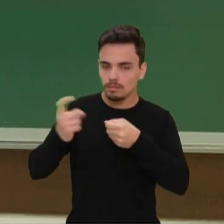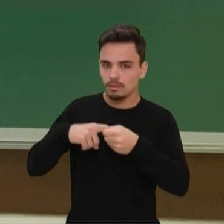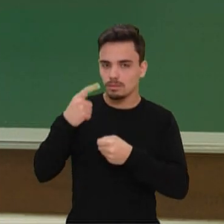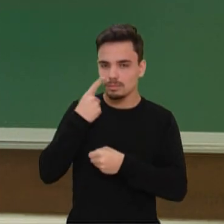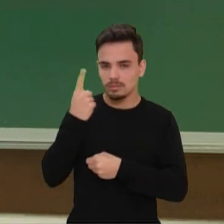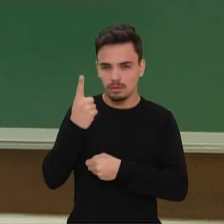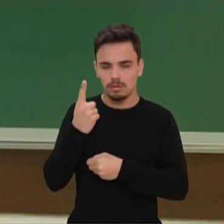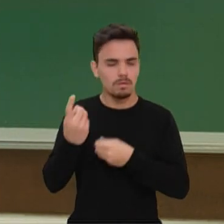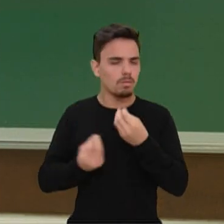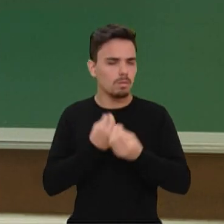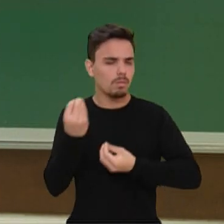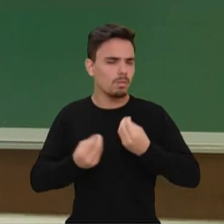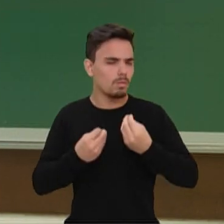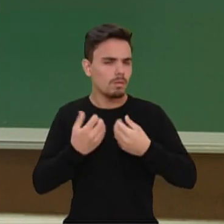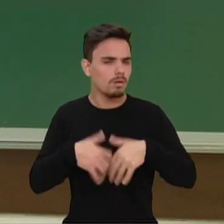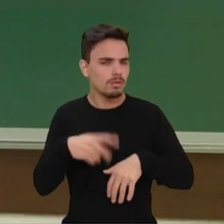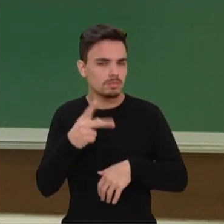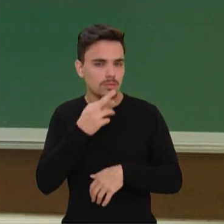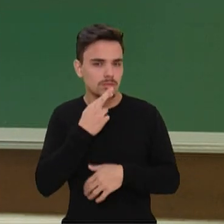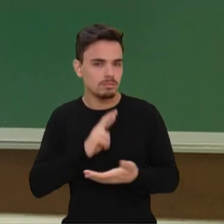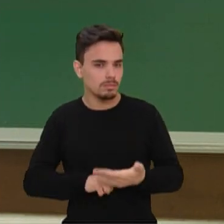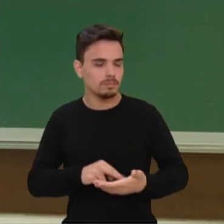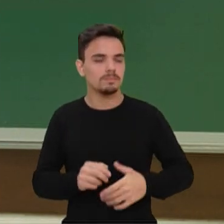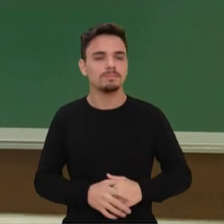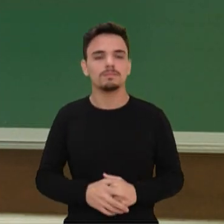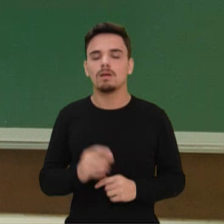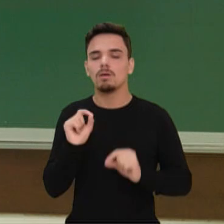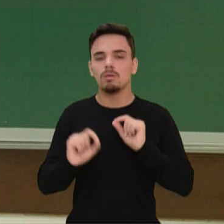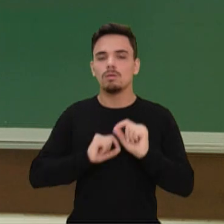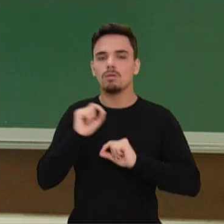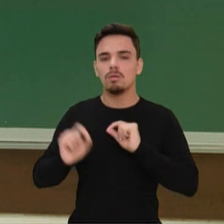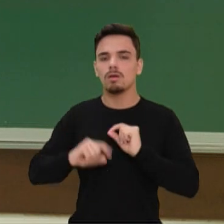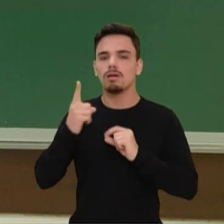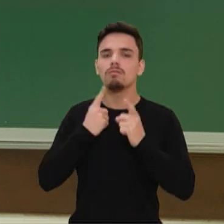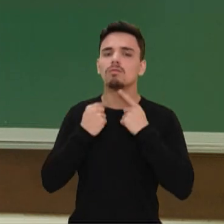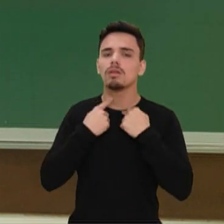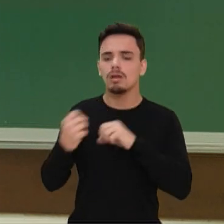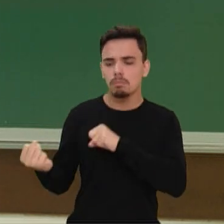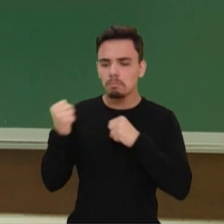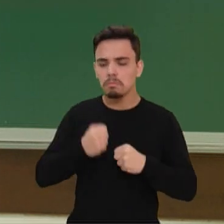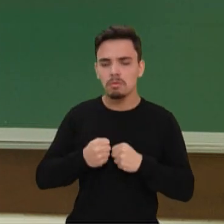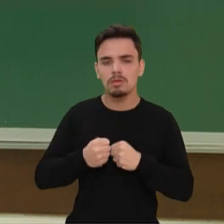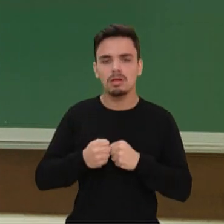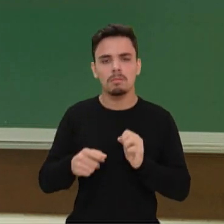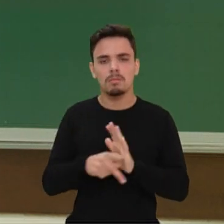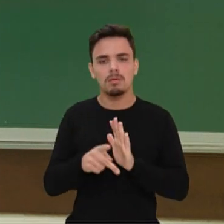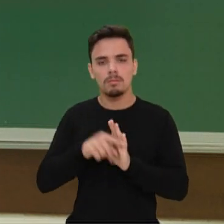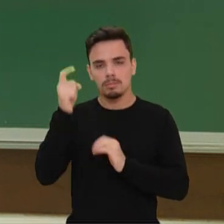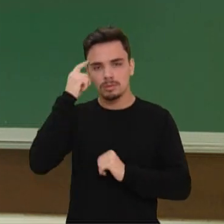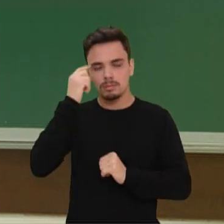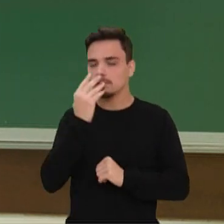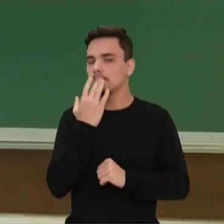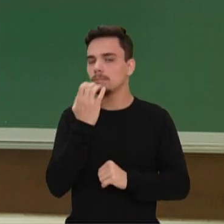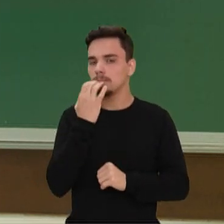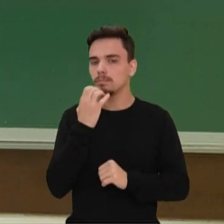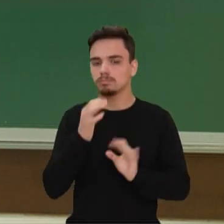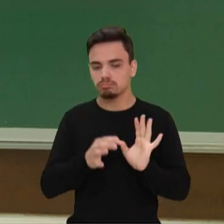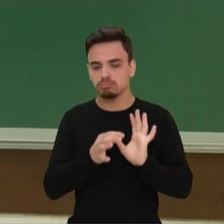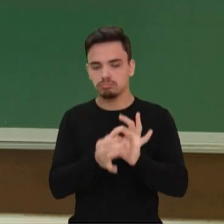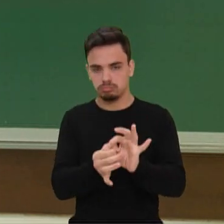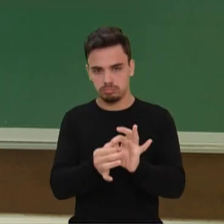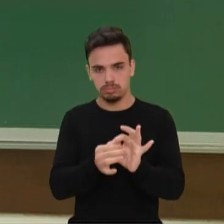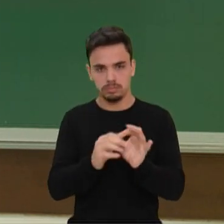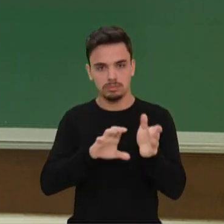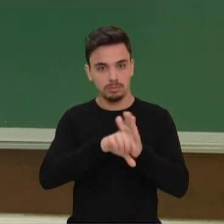Voltamos. Vamos ver como é que ficou sua resposta? O que é vontade de poder no pensamento de Nietzsche? Defina este conceito com